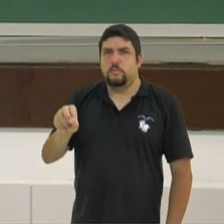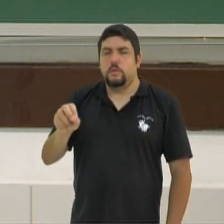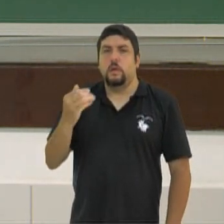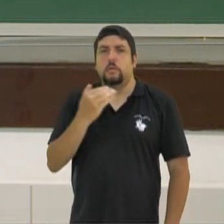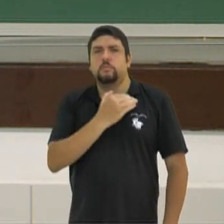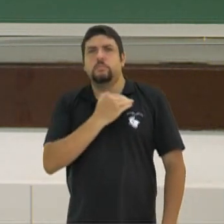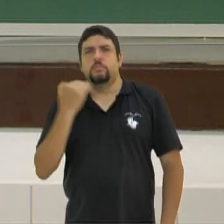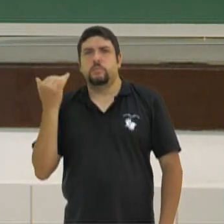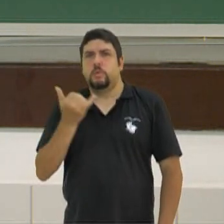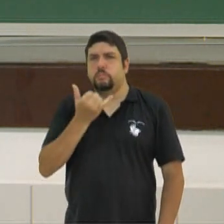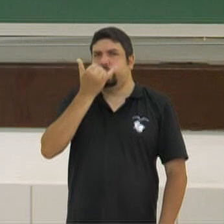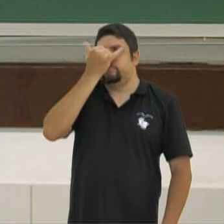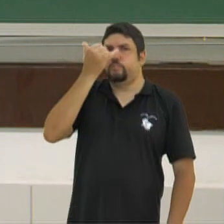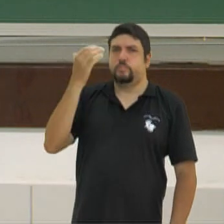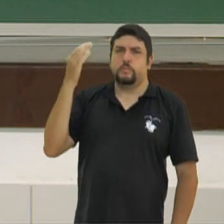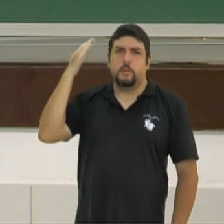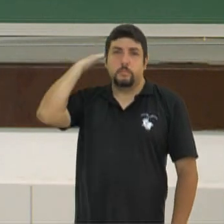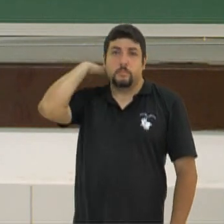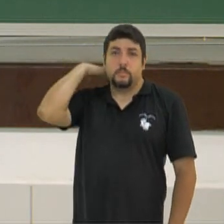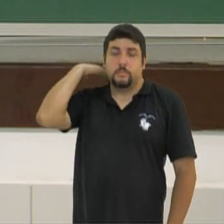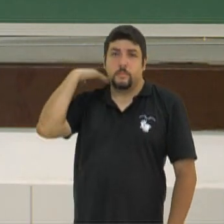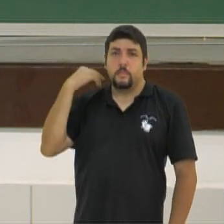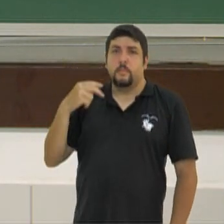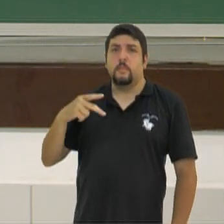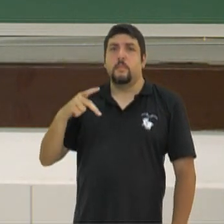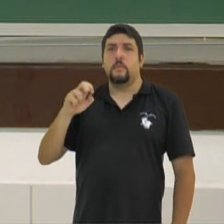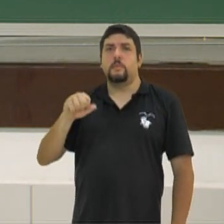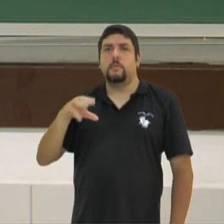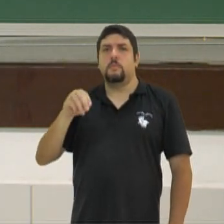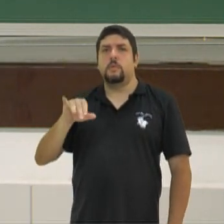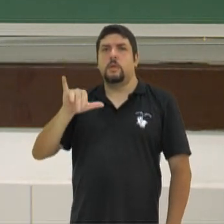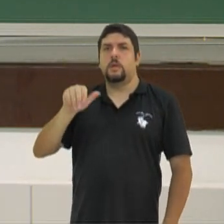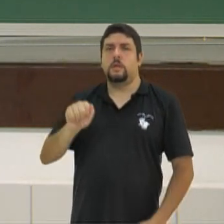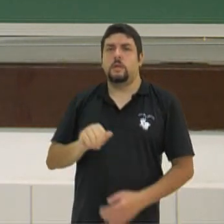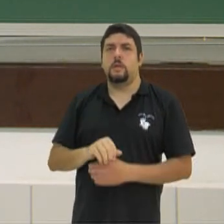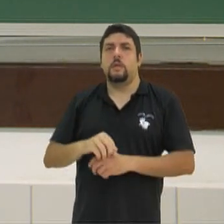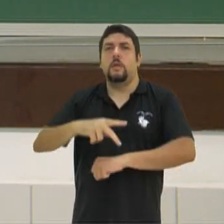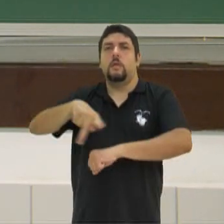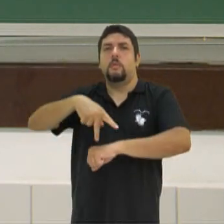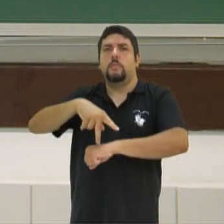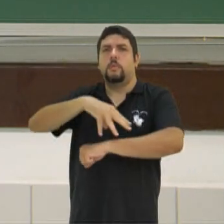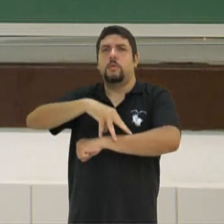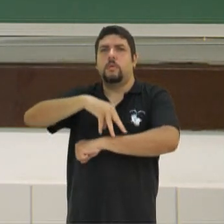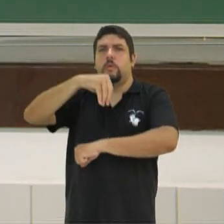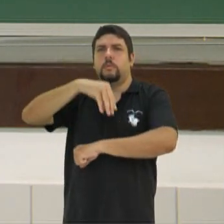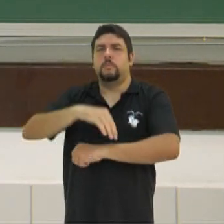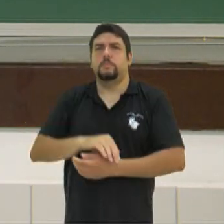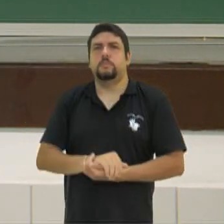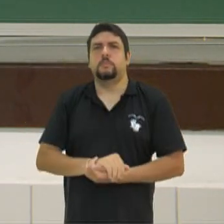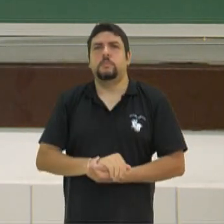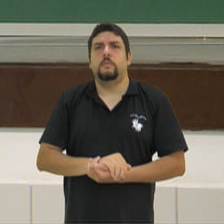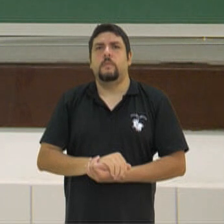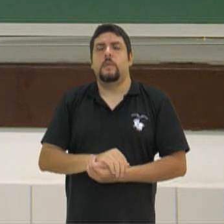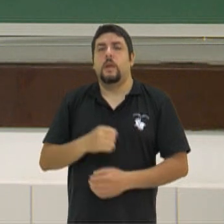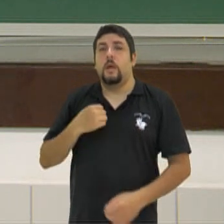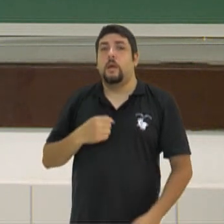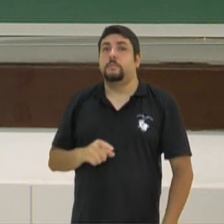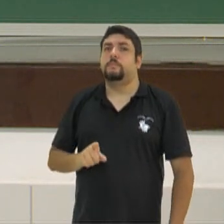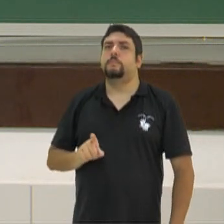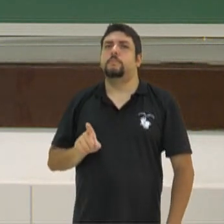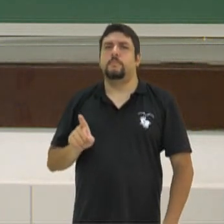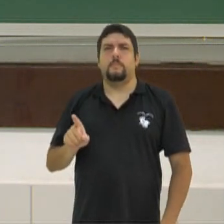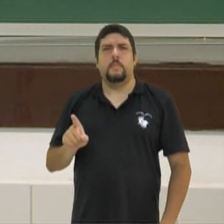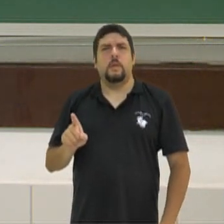aos 54 anos na Suécia. Ele é considerado o pai da filosofia moderna. Vejam que